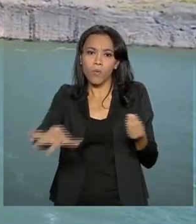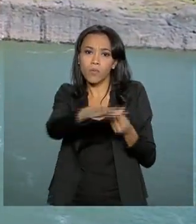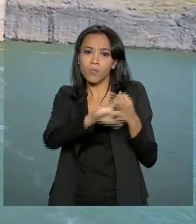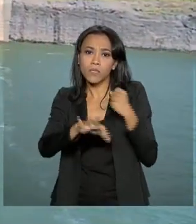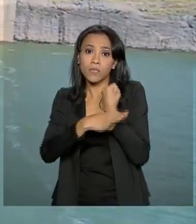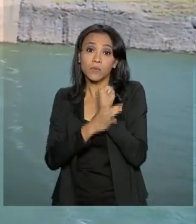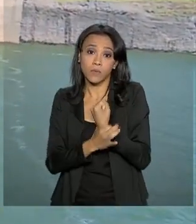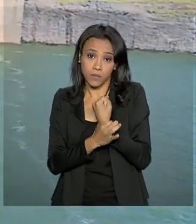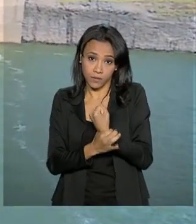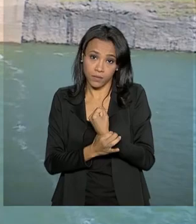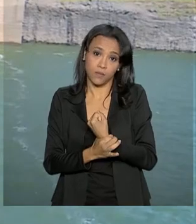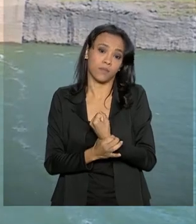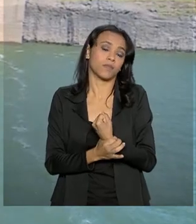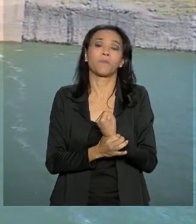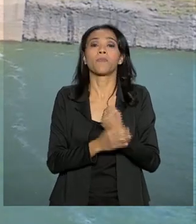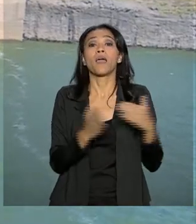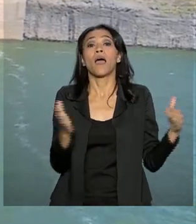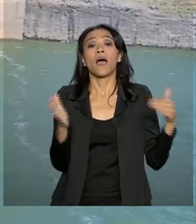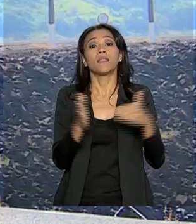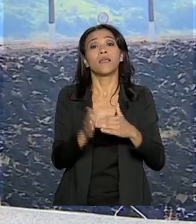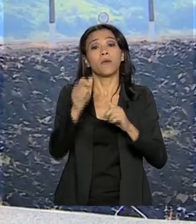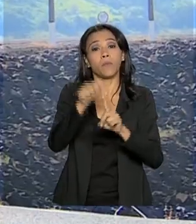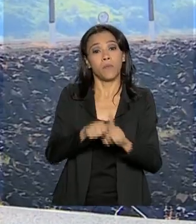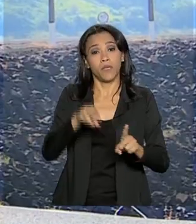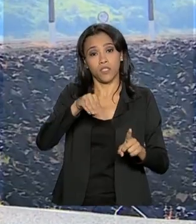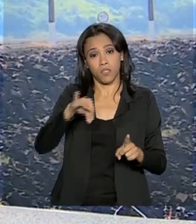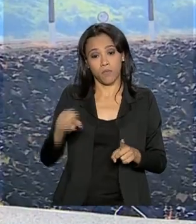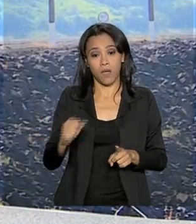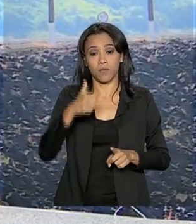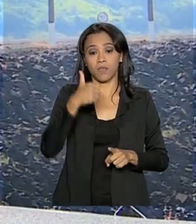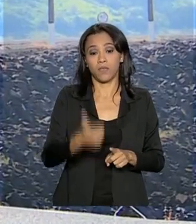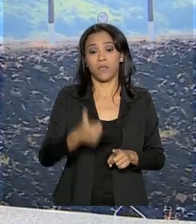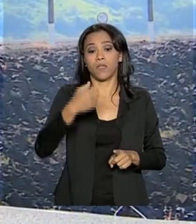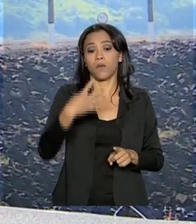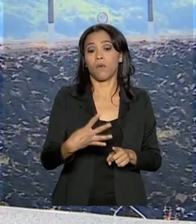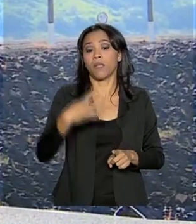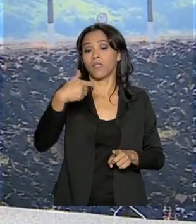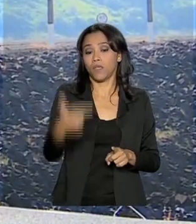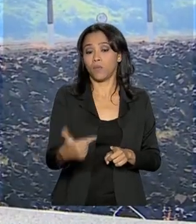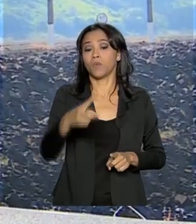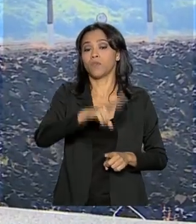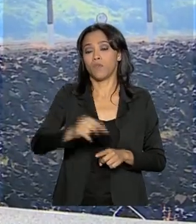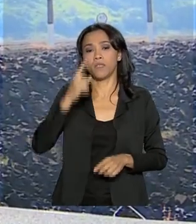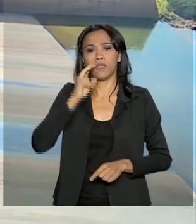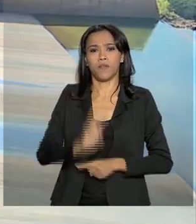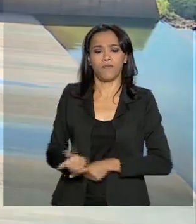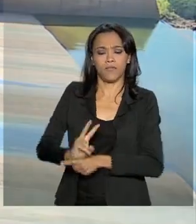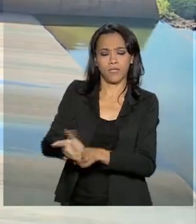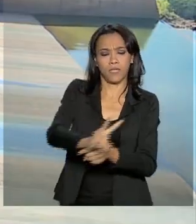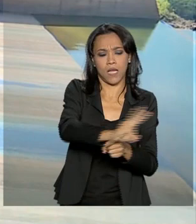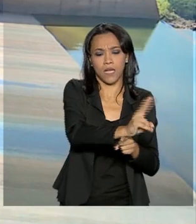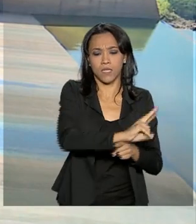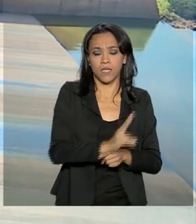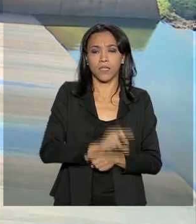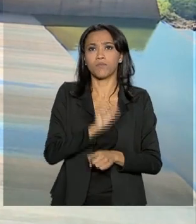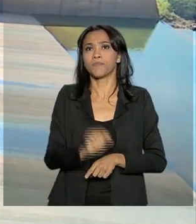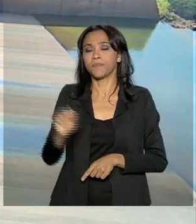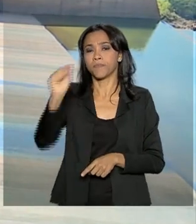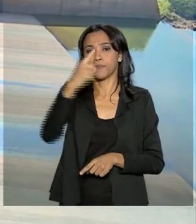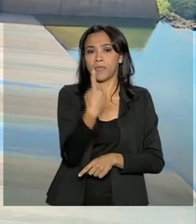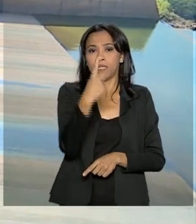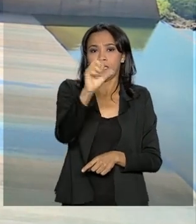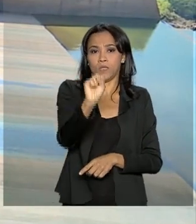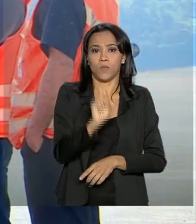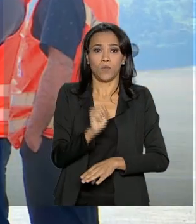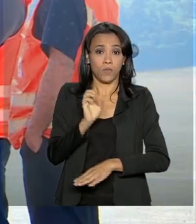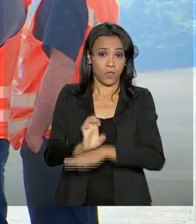barragens. Até maio deste ano, 142 barragens serão fiscalizadas em 18 estados e no